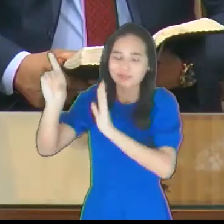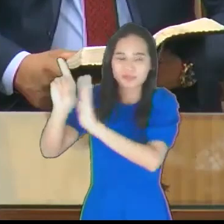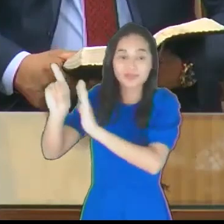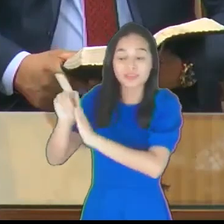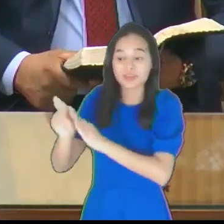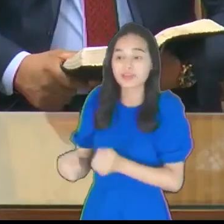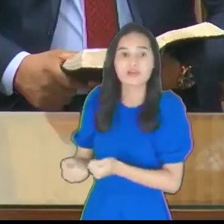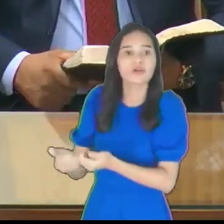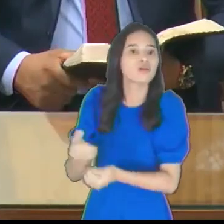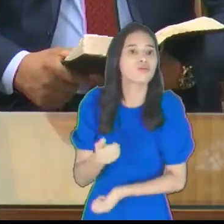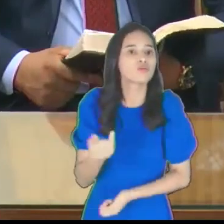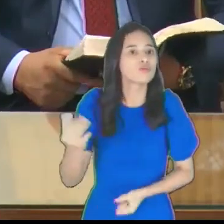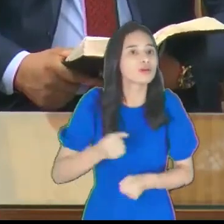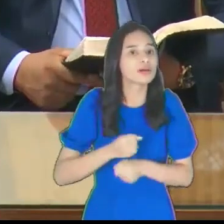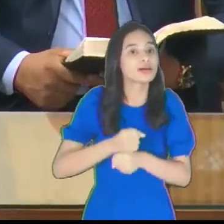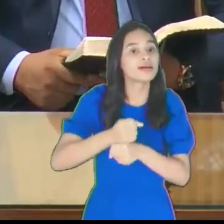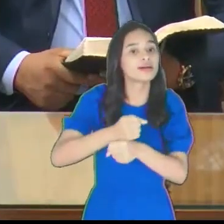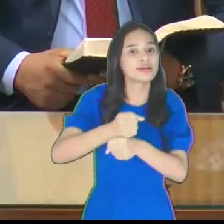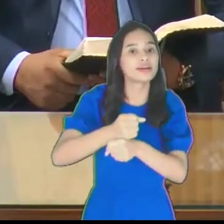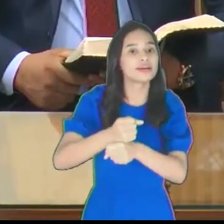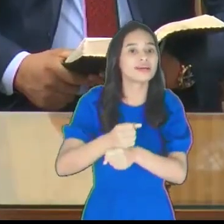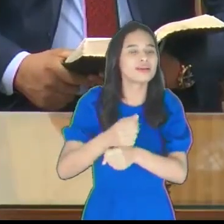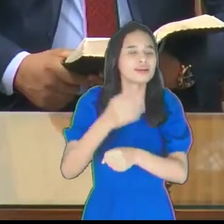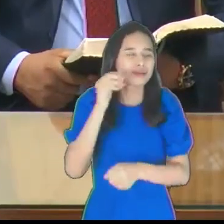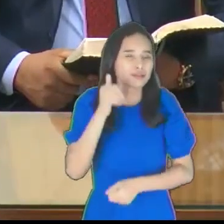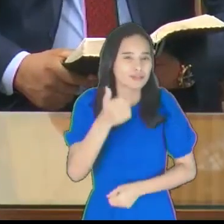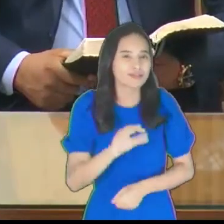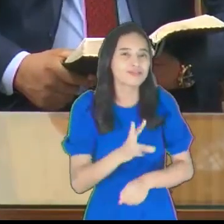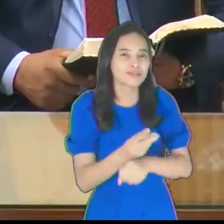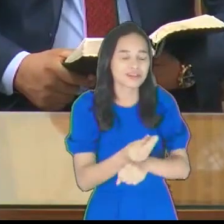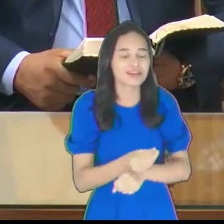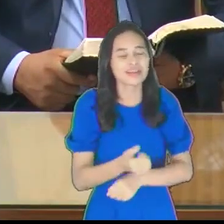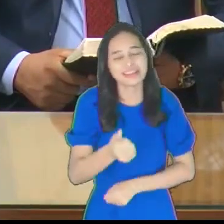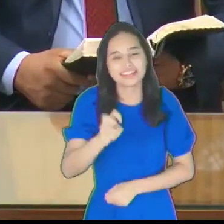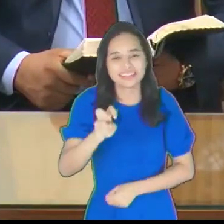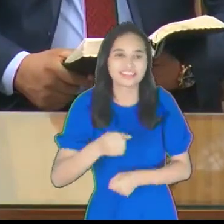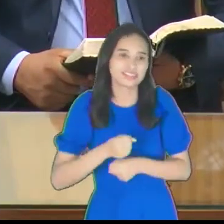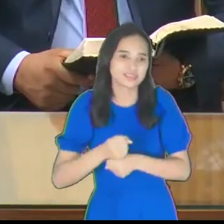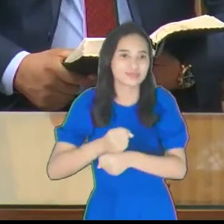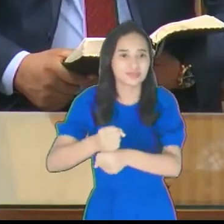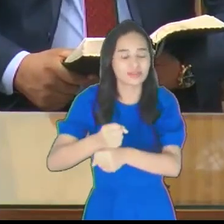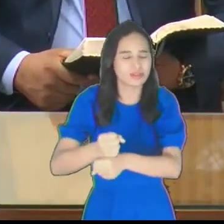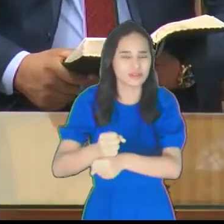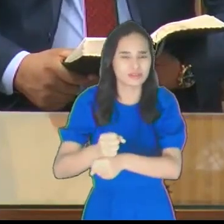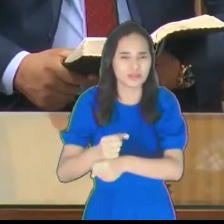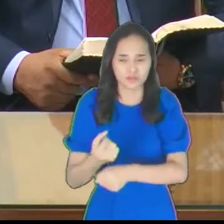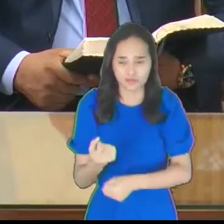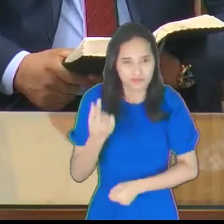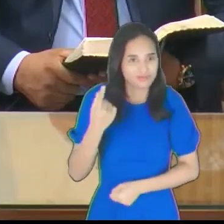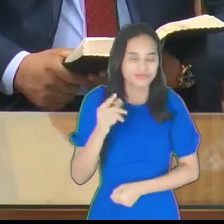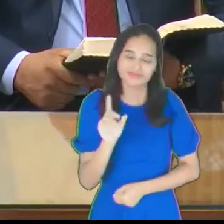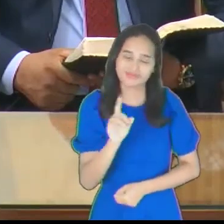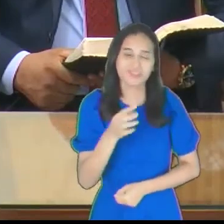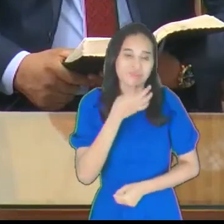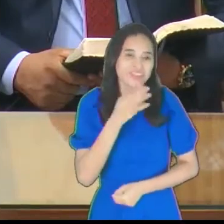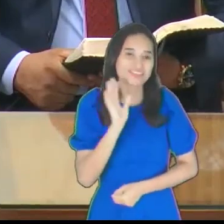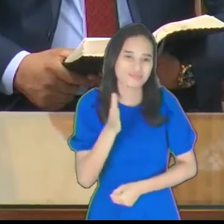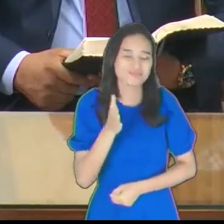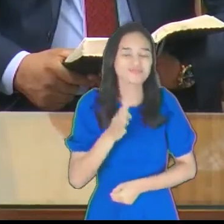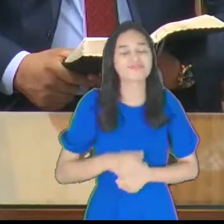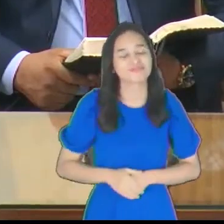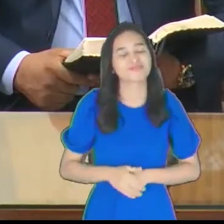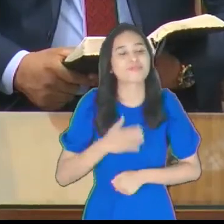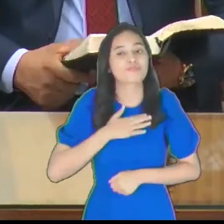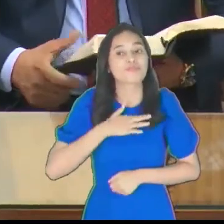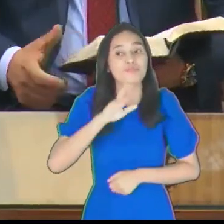quantos anos? Vê se a igreja está afiada. 15 anos. Então não é uma figura estranha. Meus irmãos amados, a